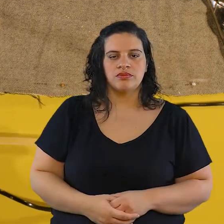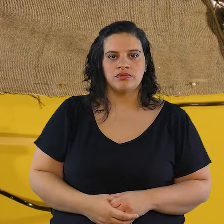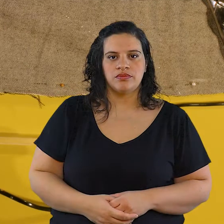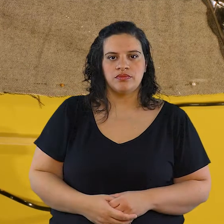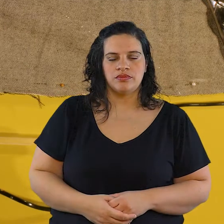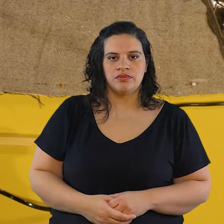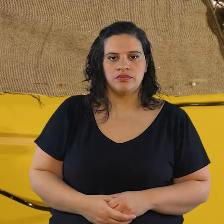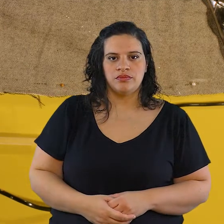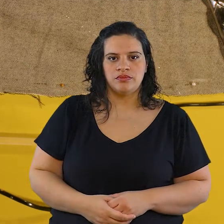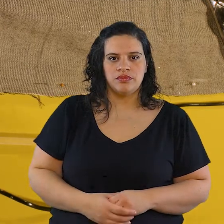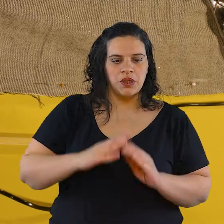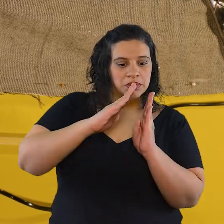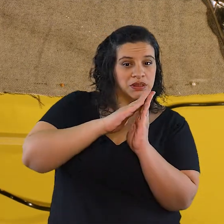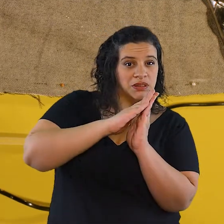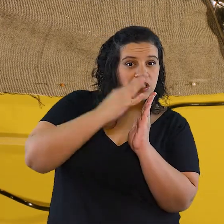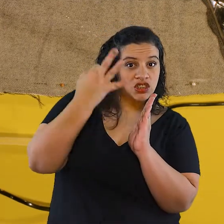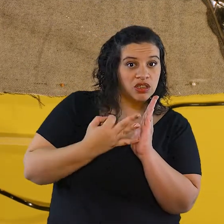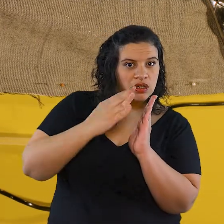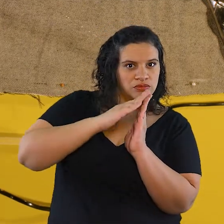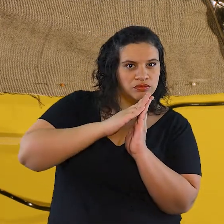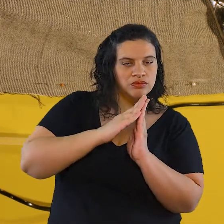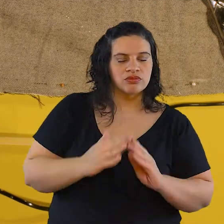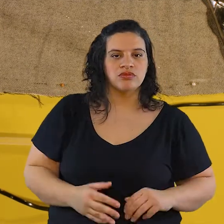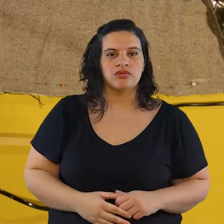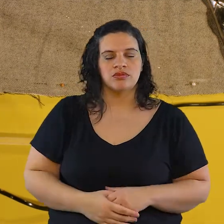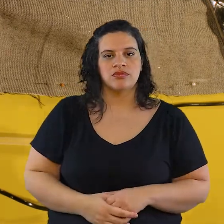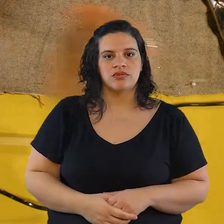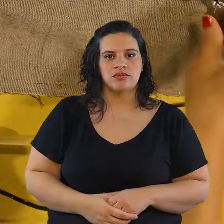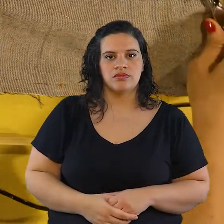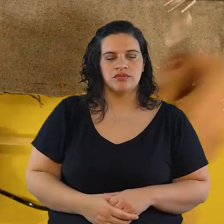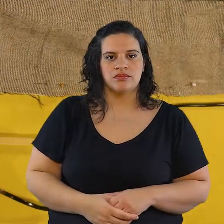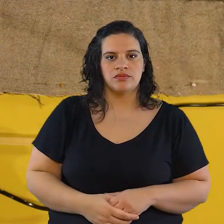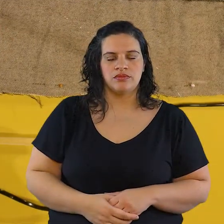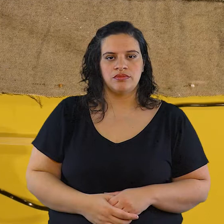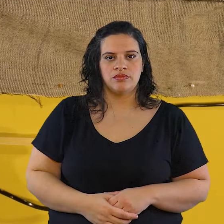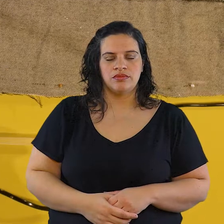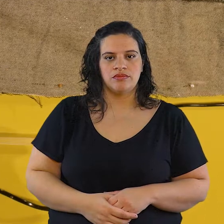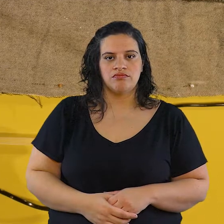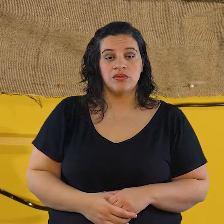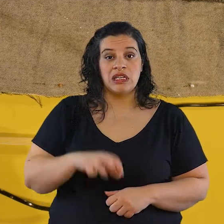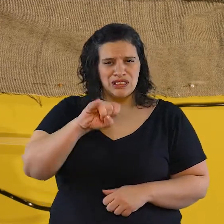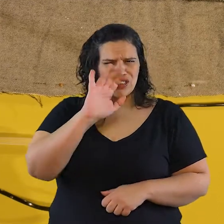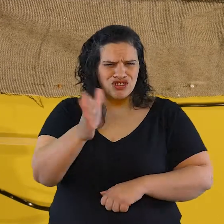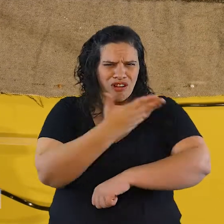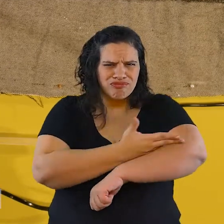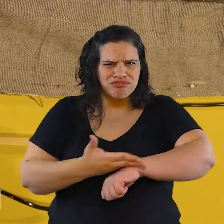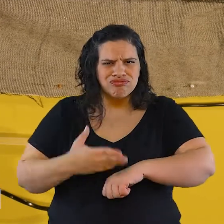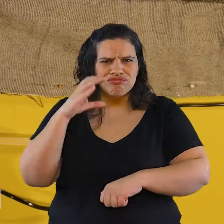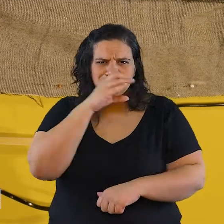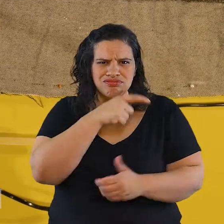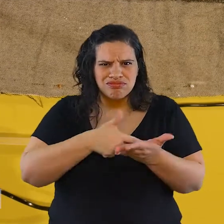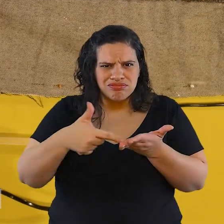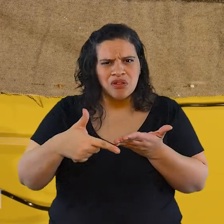apoio a outra parte, tento colocar bem rente e uso a tesoura apertando. Quem